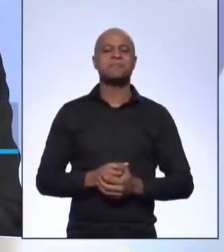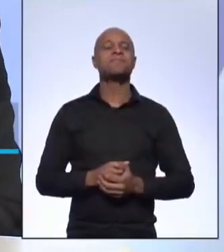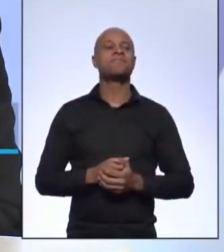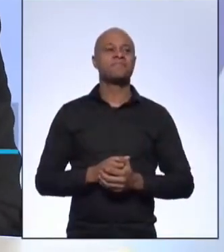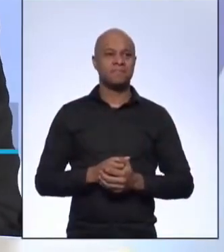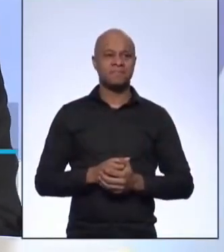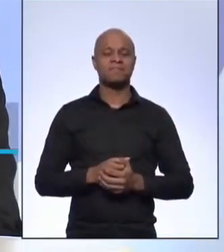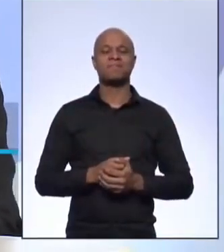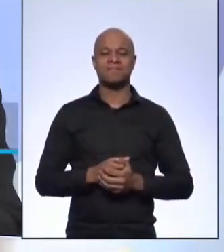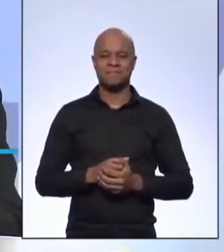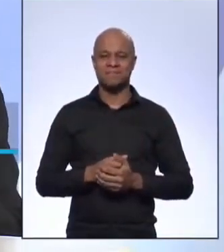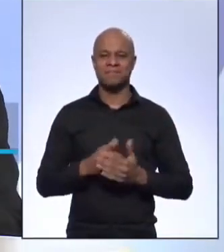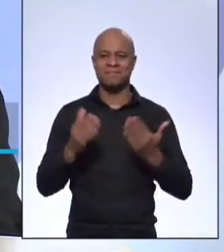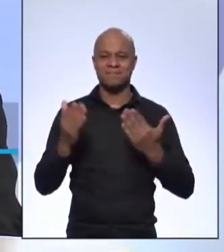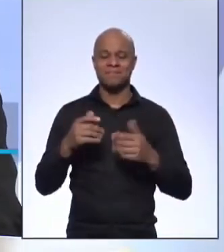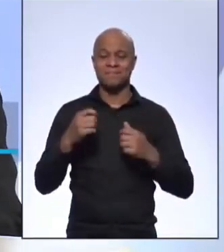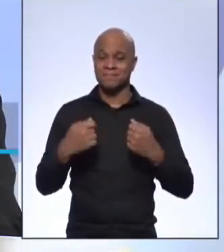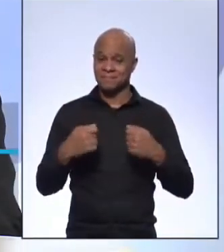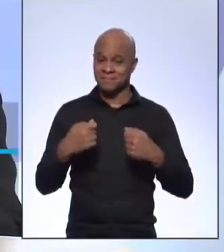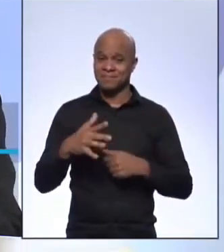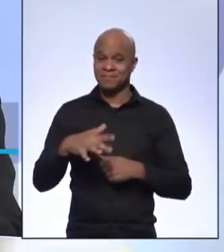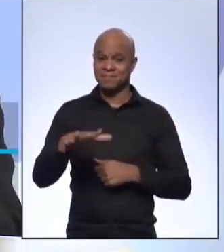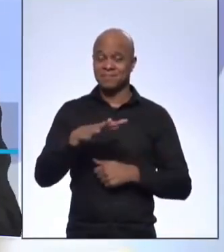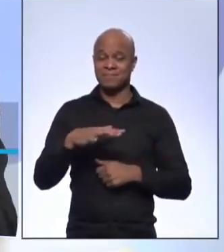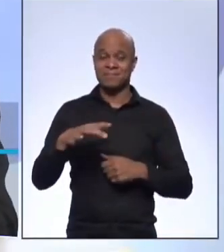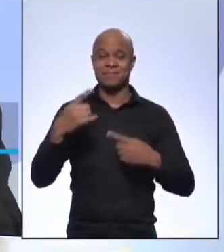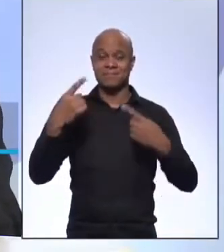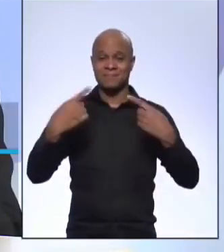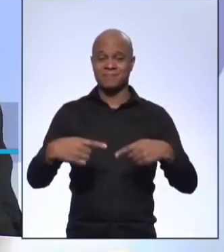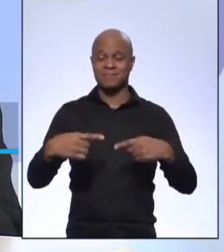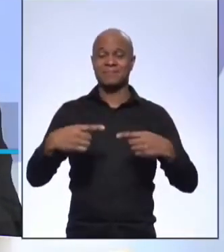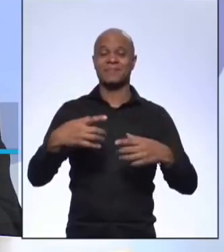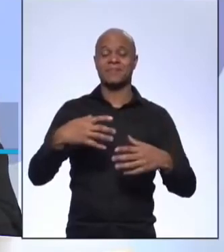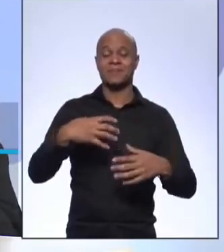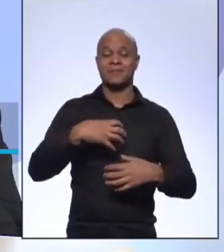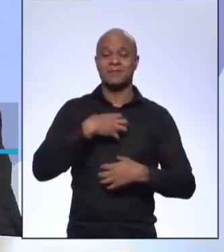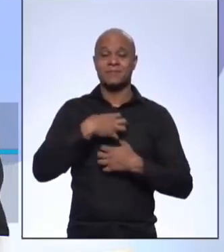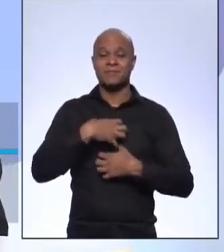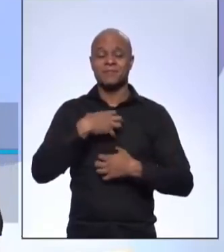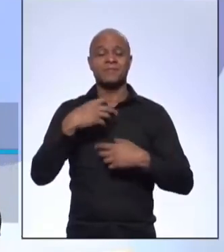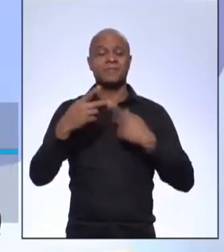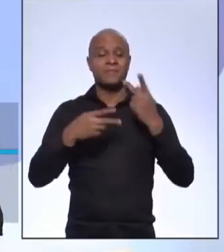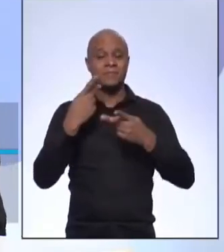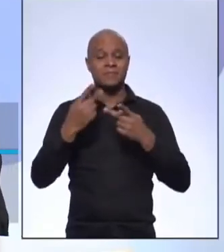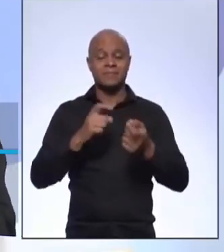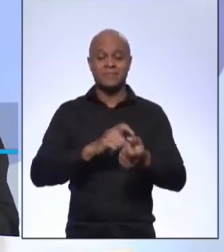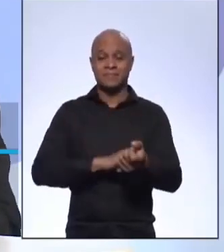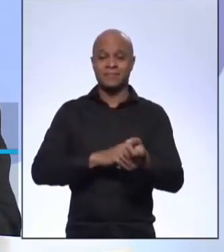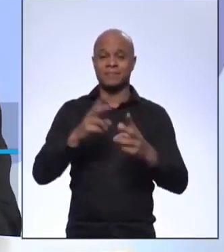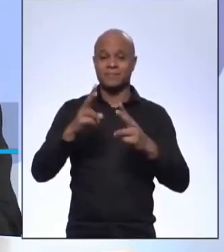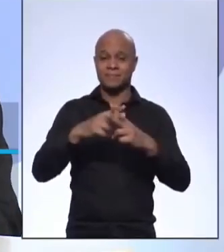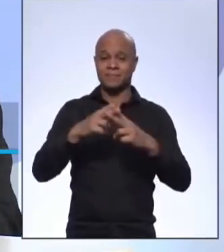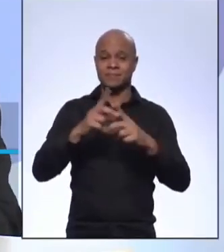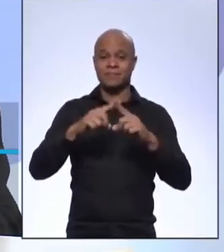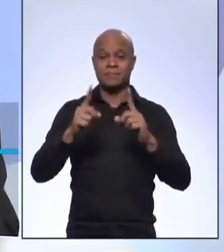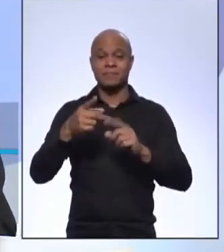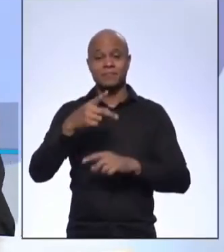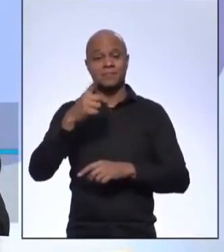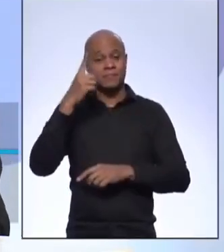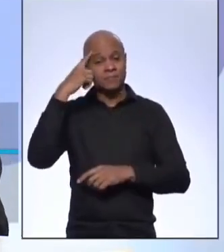que, nesse momento, né, a gente falou aí de conflitos, de tensões, né, no território, mas a ideia é que ocorra